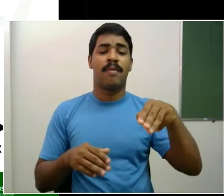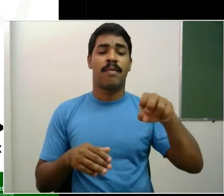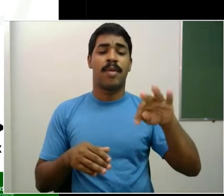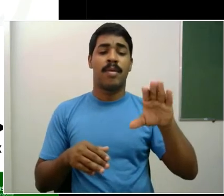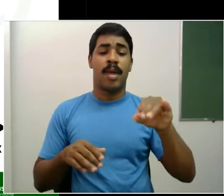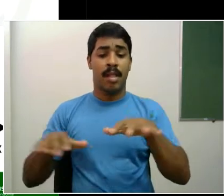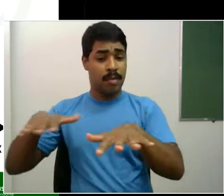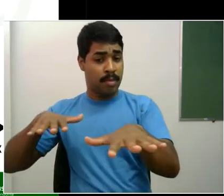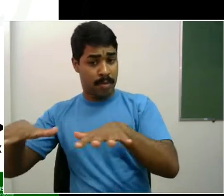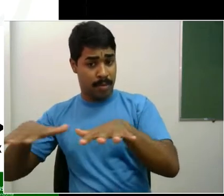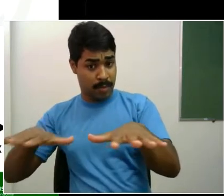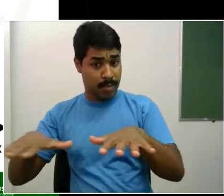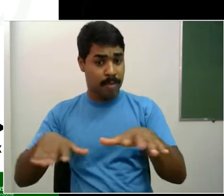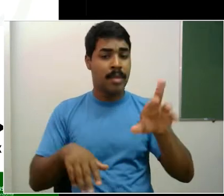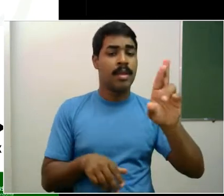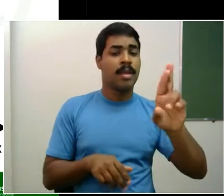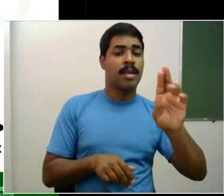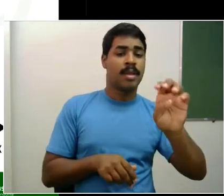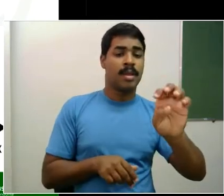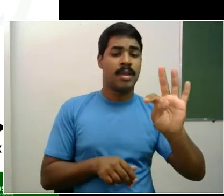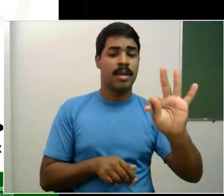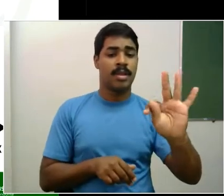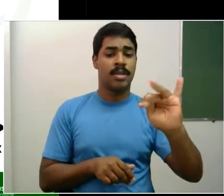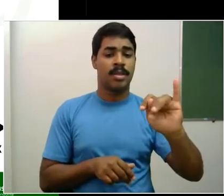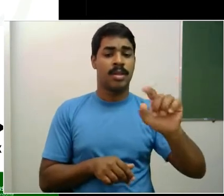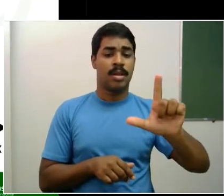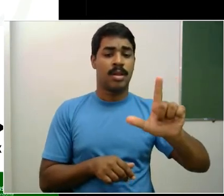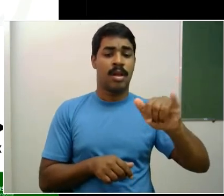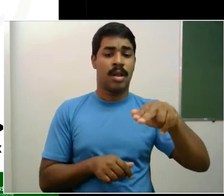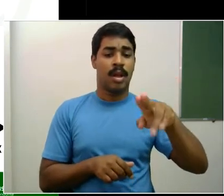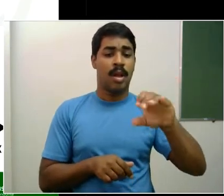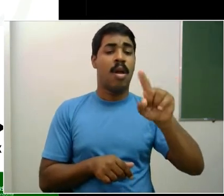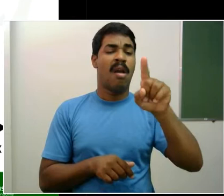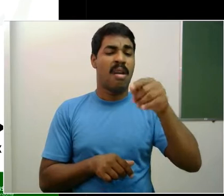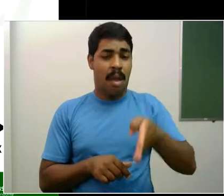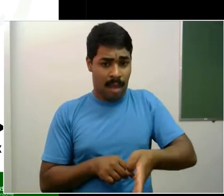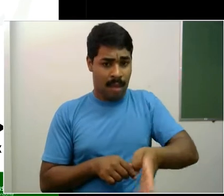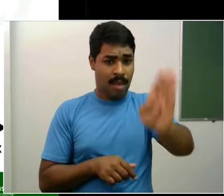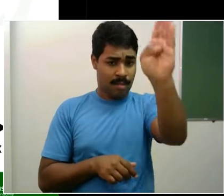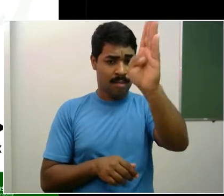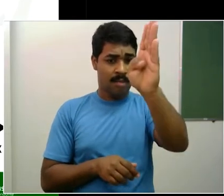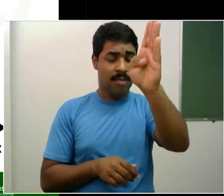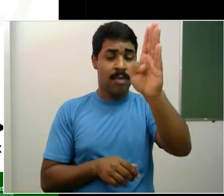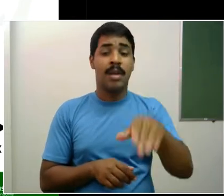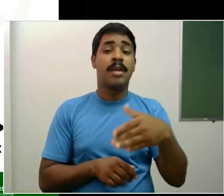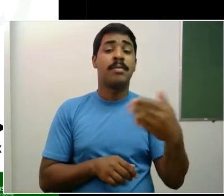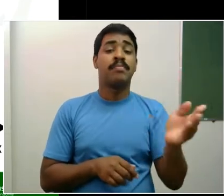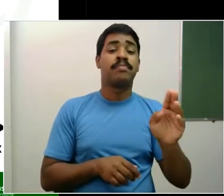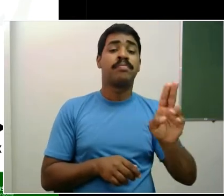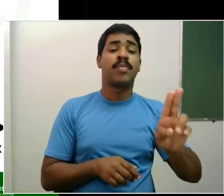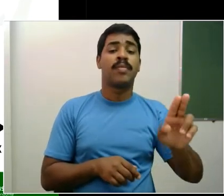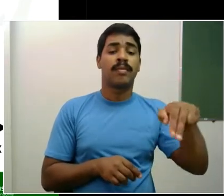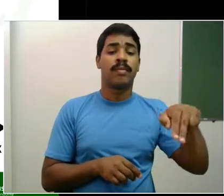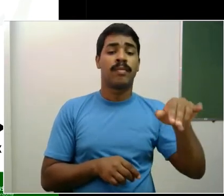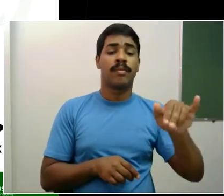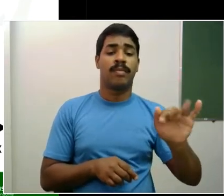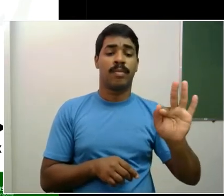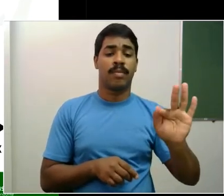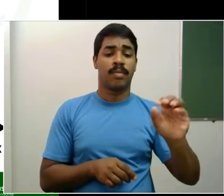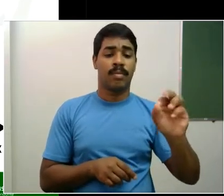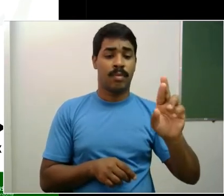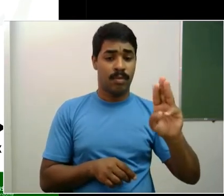reta, né? Retilíneo se refere à linha reta, com velocidade constante. O termo uniforme aqui